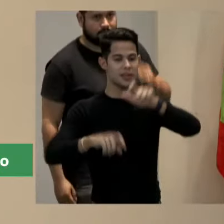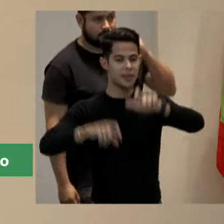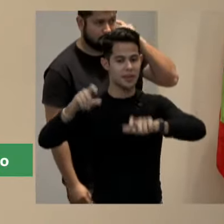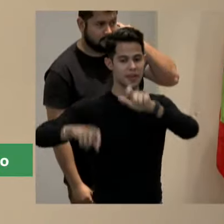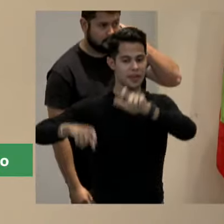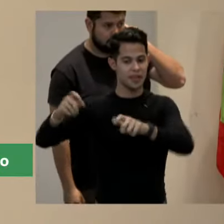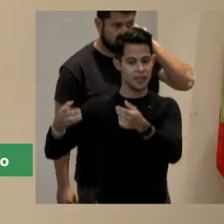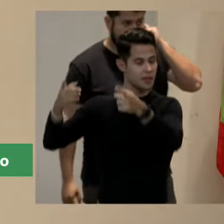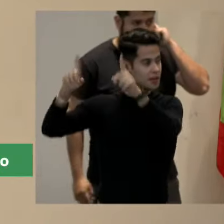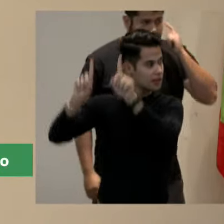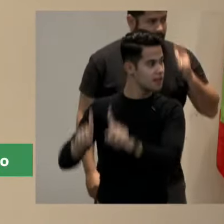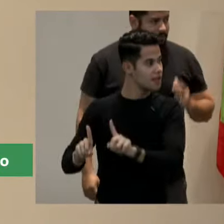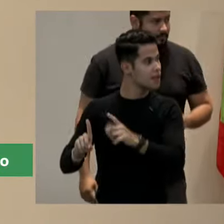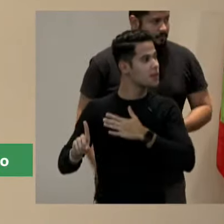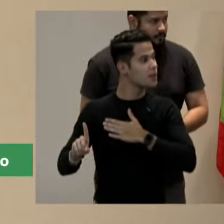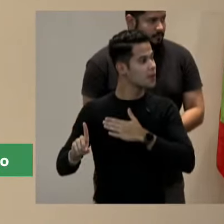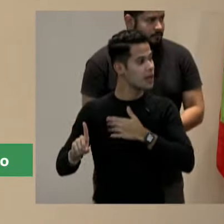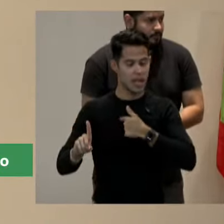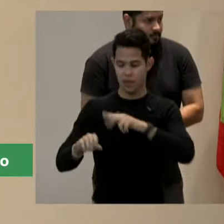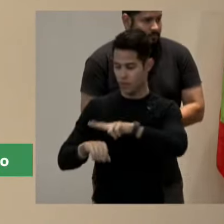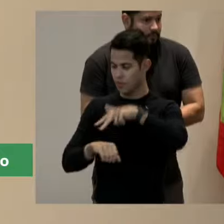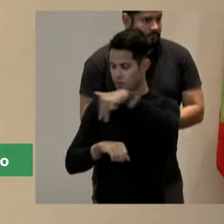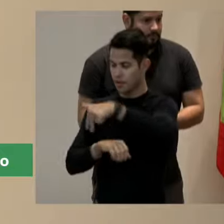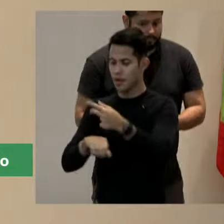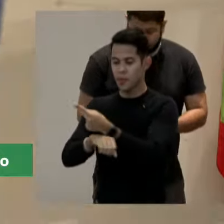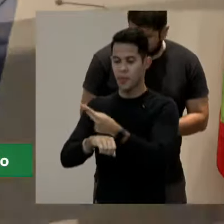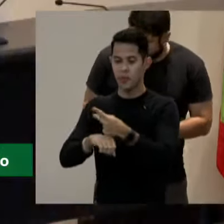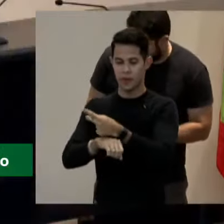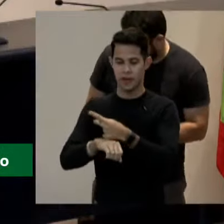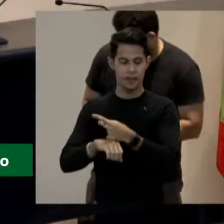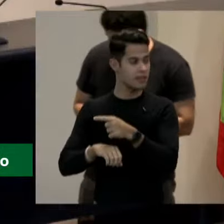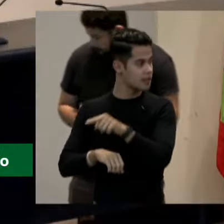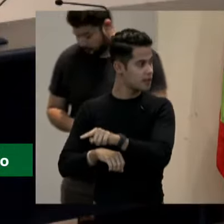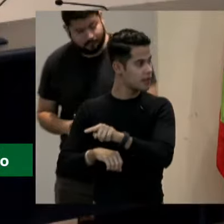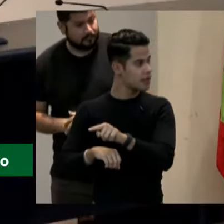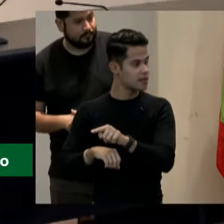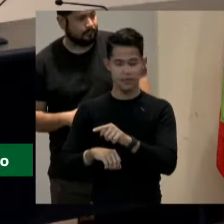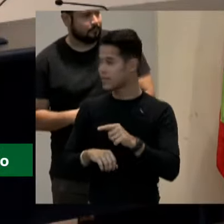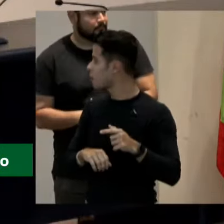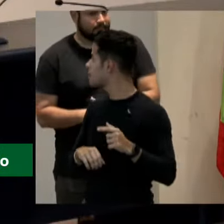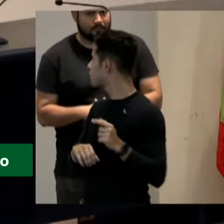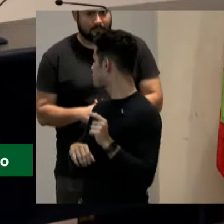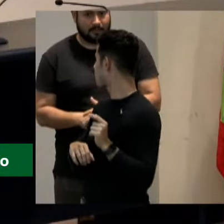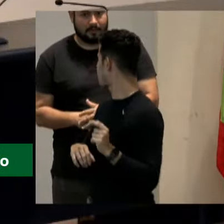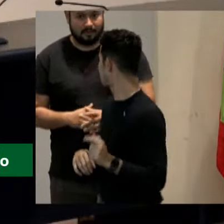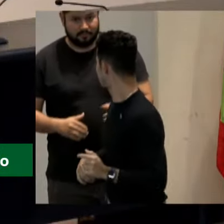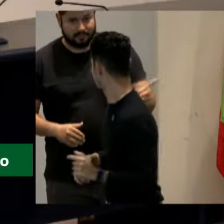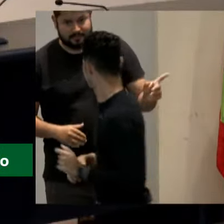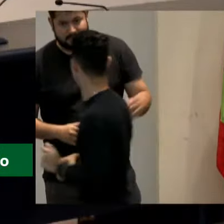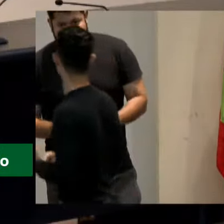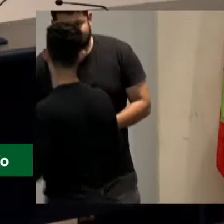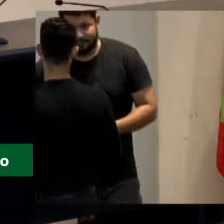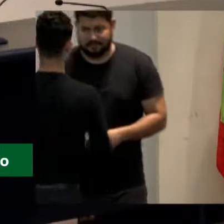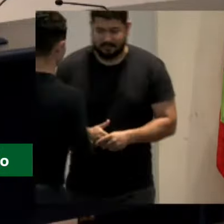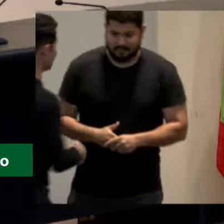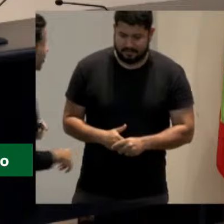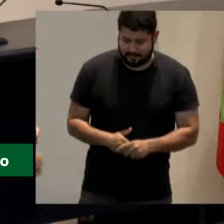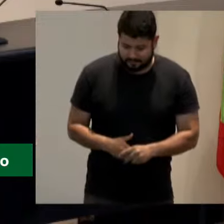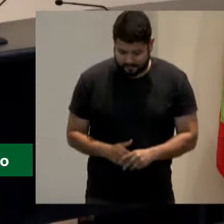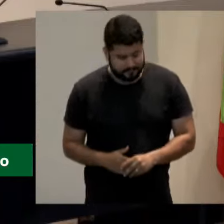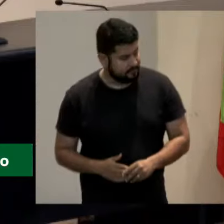da deficiência, no meu caso, eu levantava e procurava minha mãe para me levar ao banheiro, para pentear o meu cabelo,